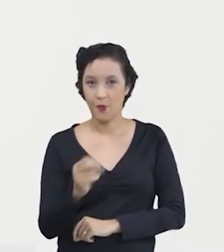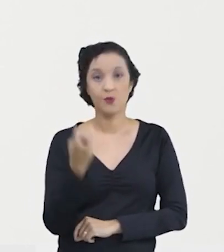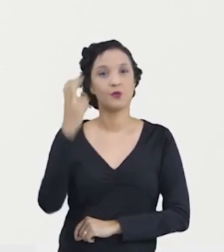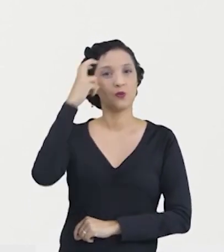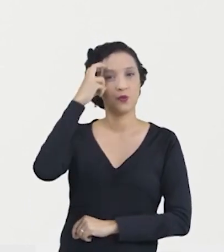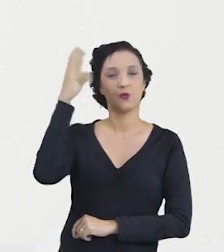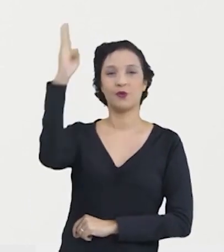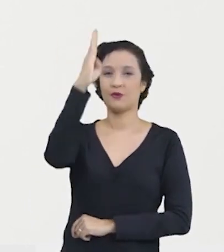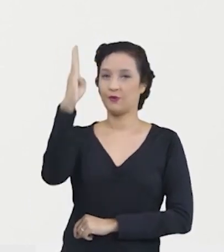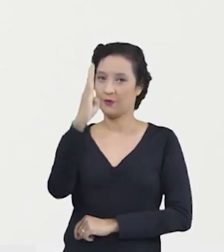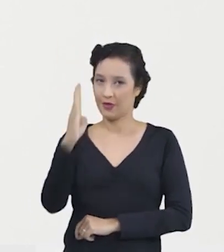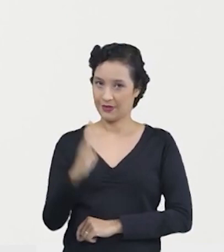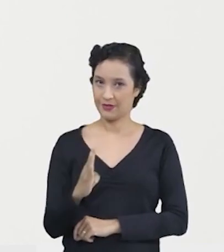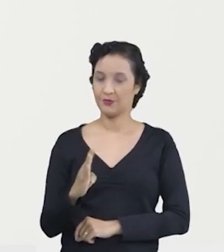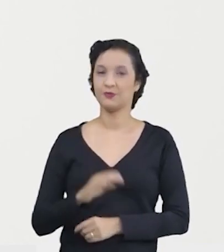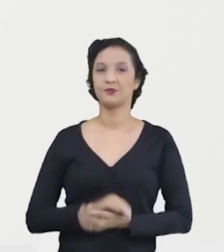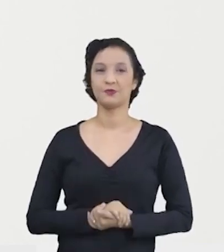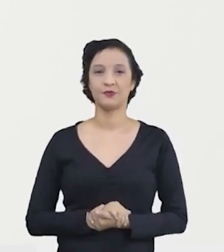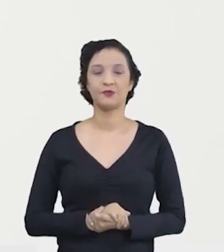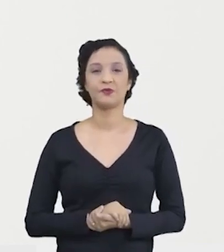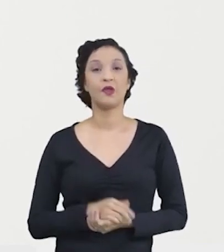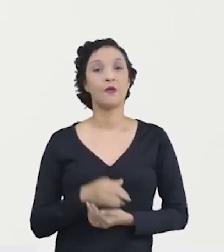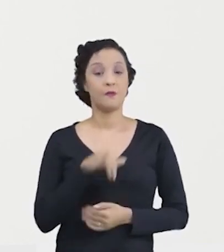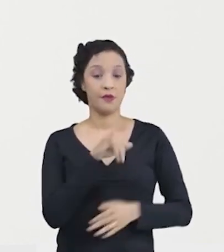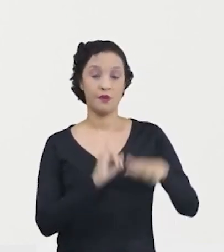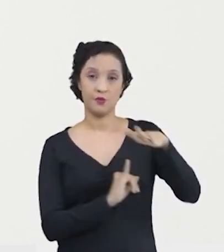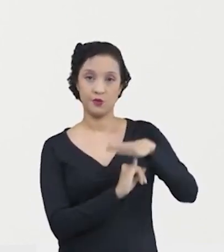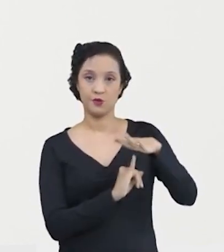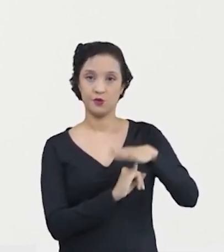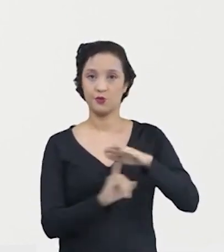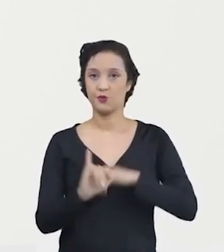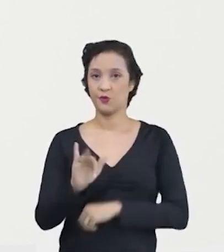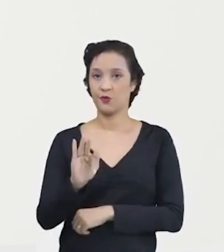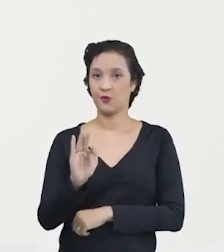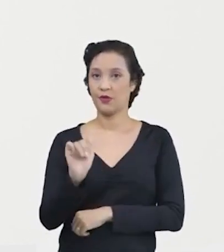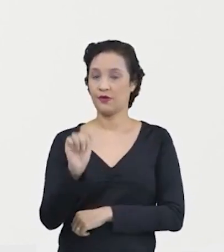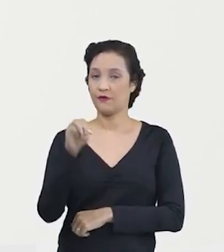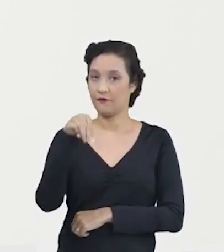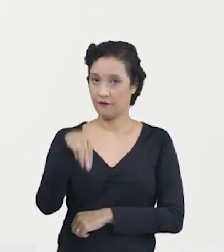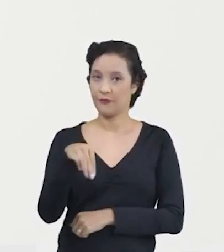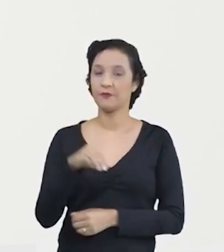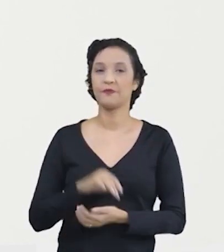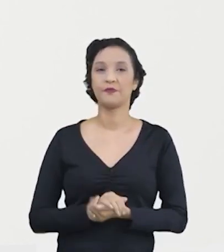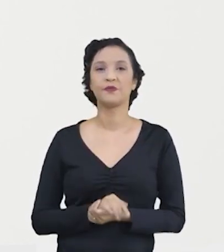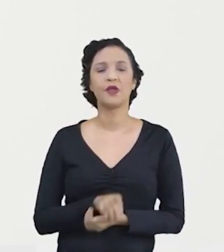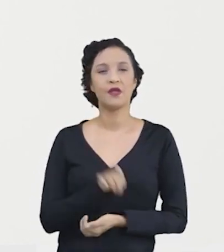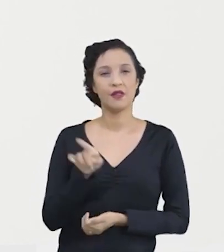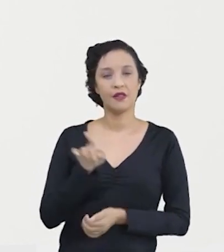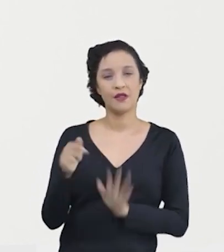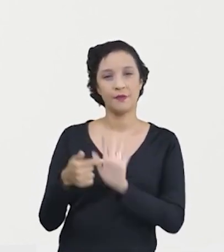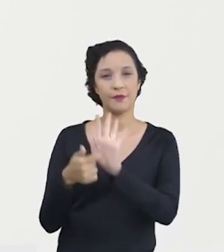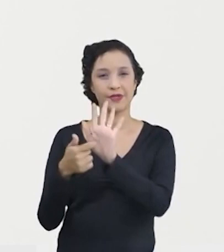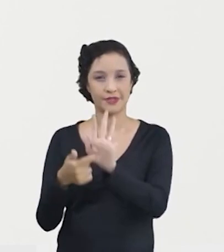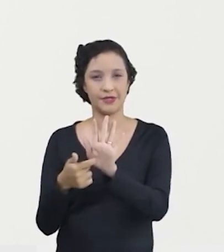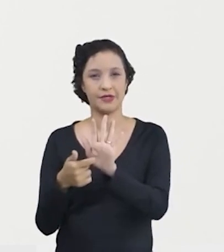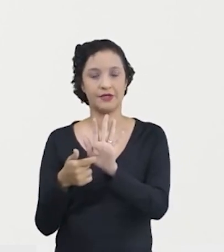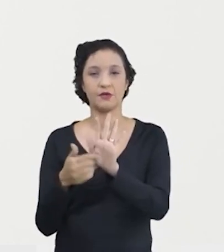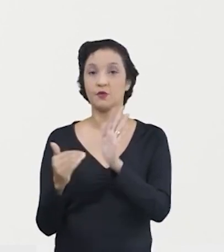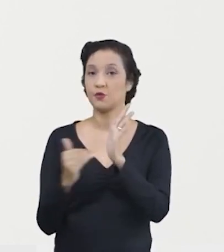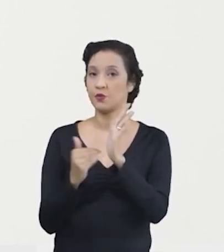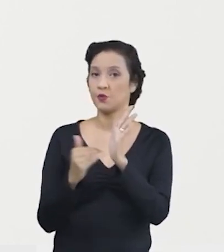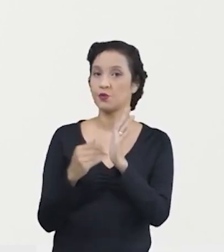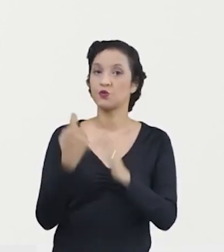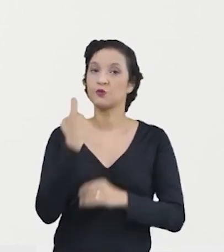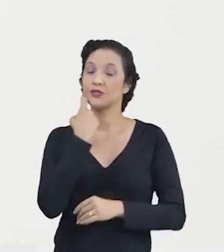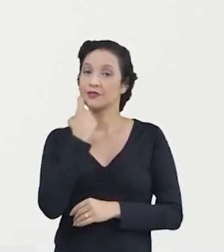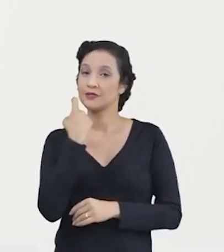Histórico e Artístico Nacional, IPHAN. As apresentações, que começam na última sexta-feira do